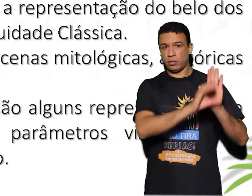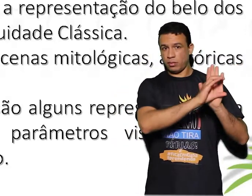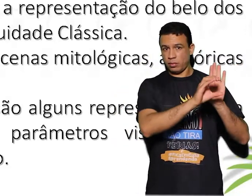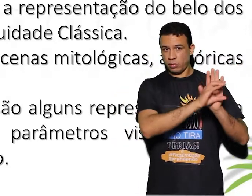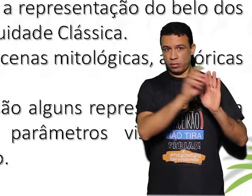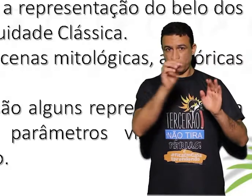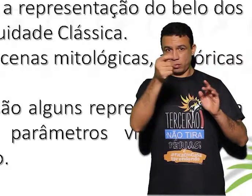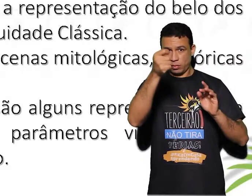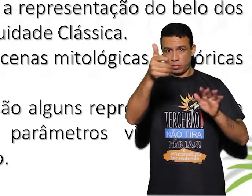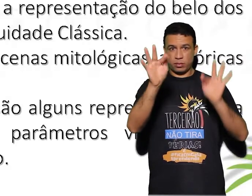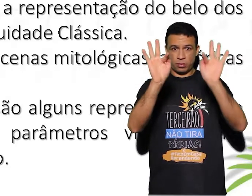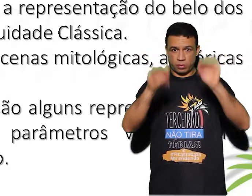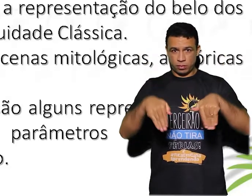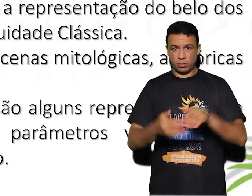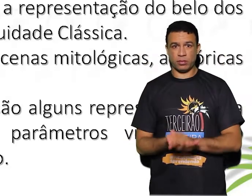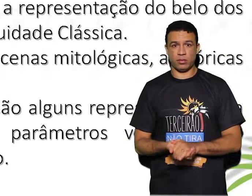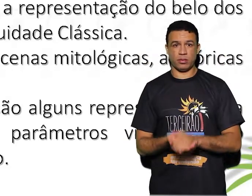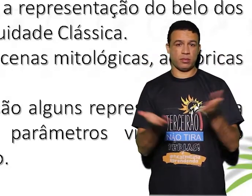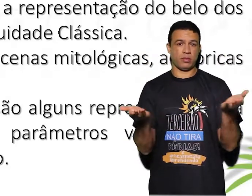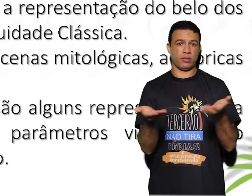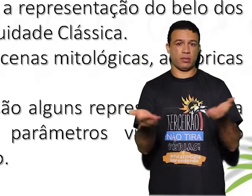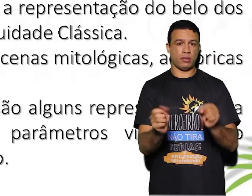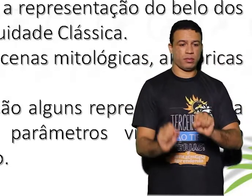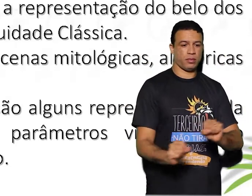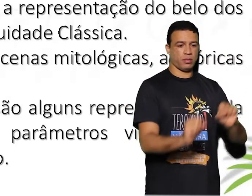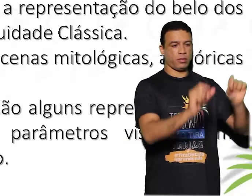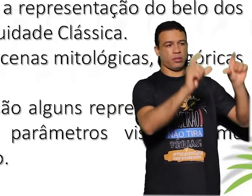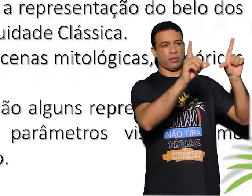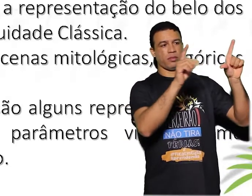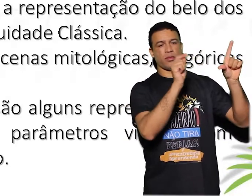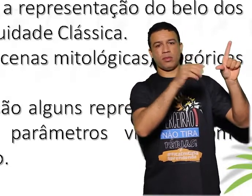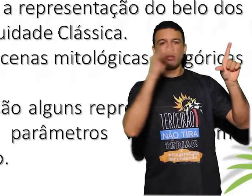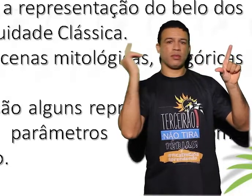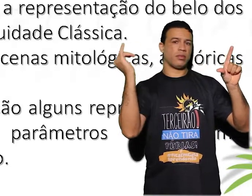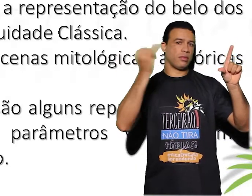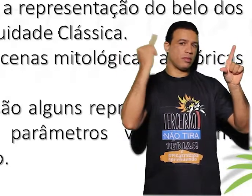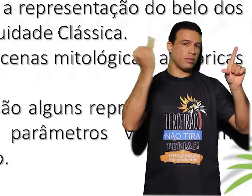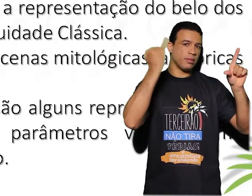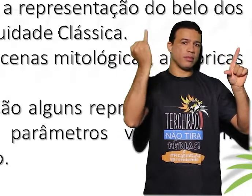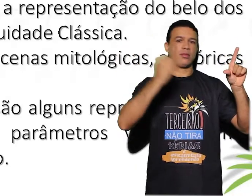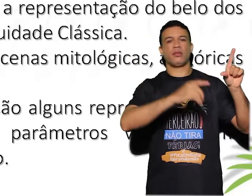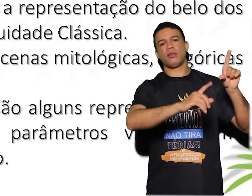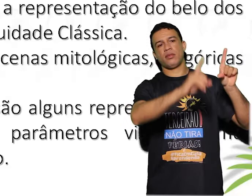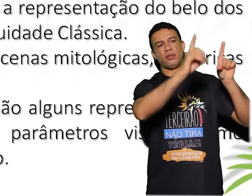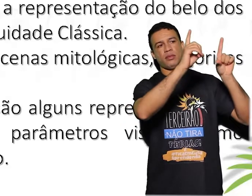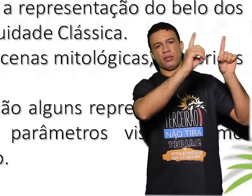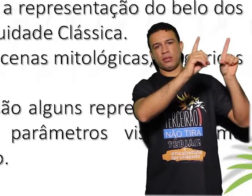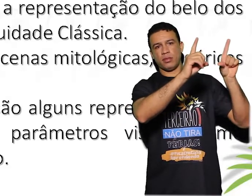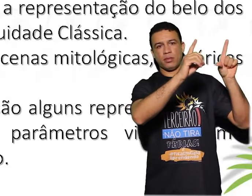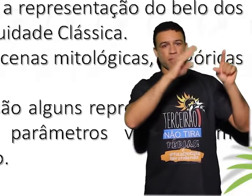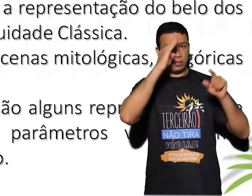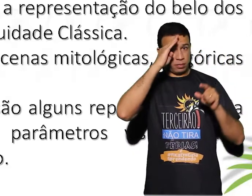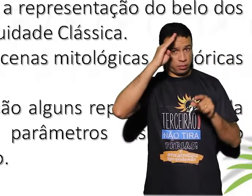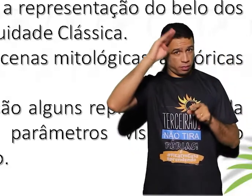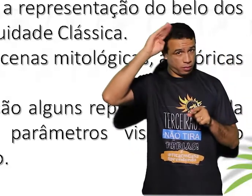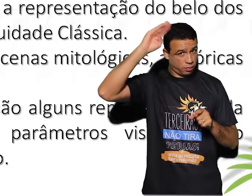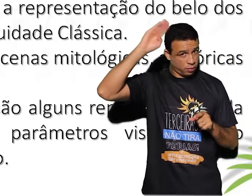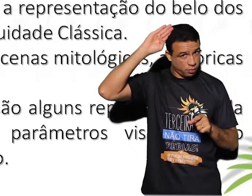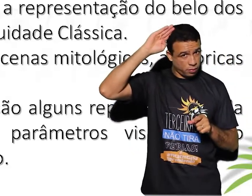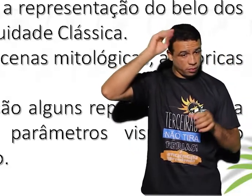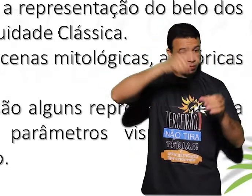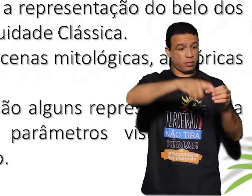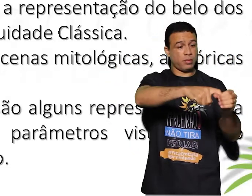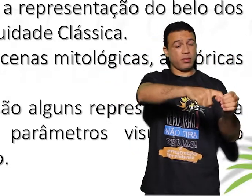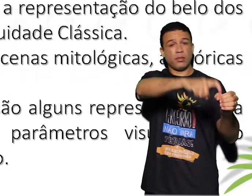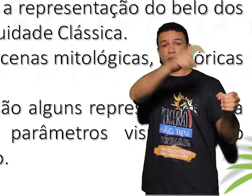A gente está finalizando esse capítulo, esse item, e aí eu quero mostrar dois quadros importantes, extremamente importantes, para a gente ter uma noção do que foi essa quebra